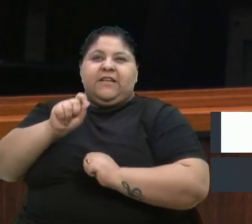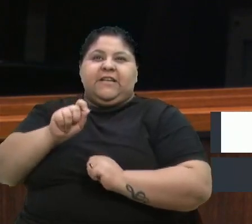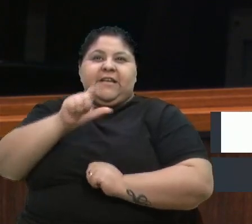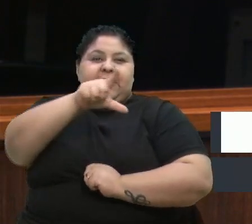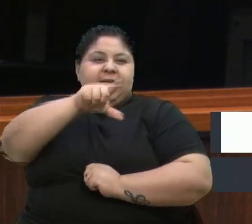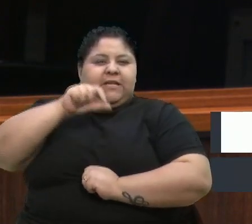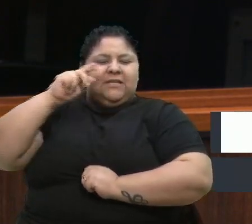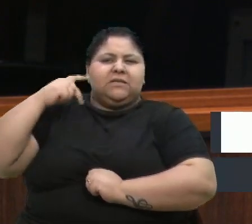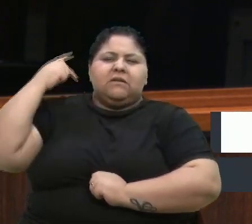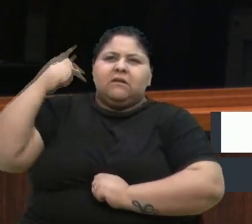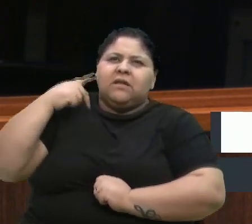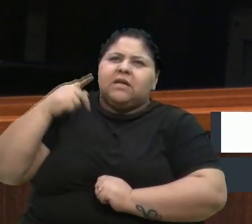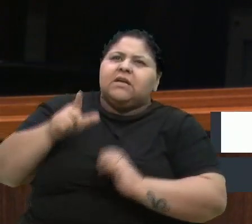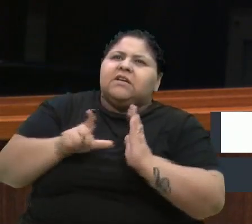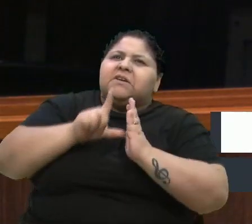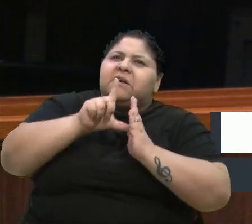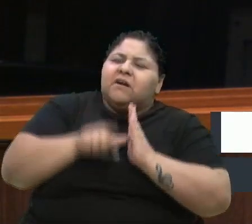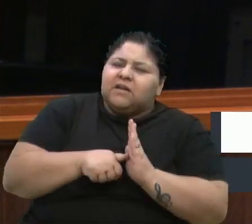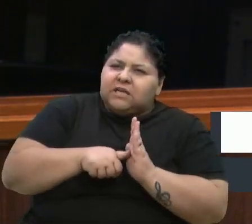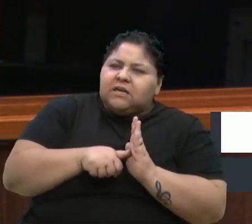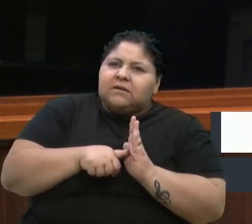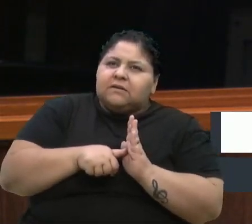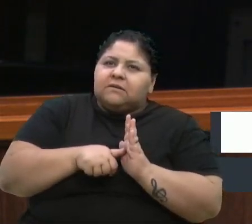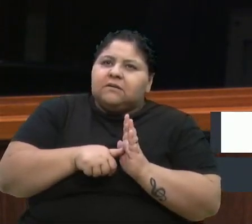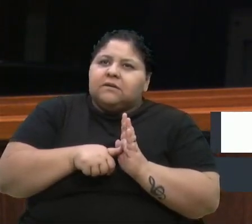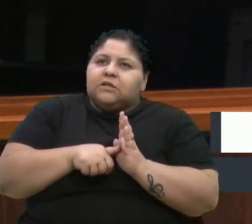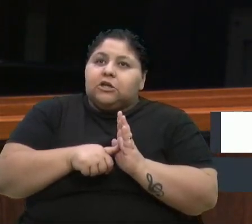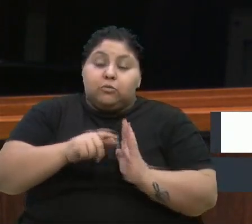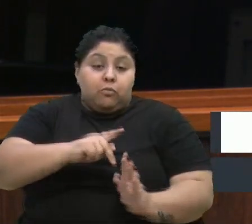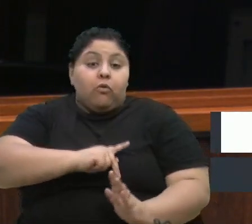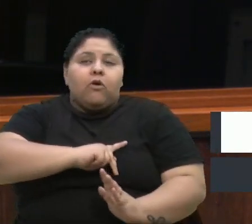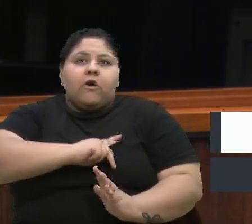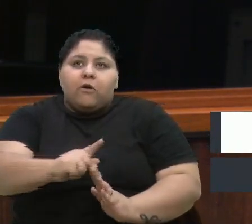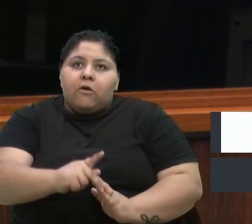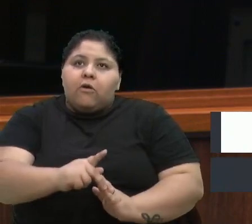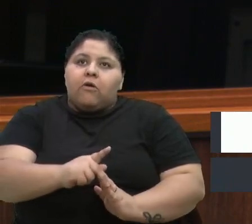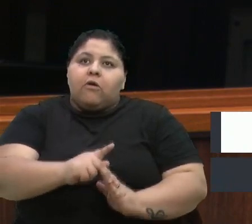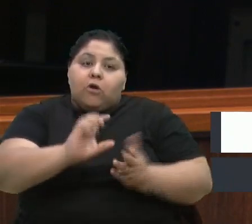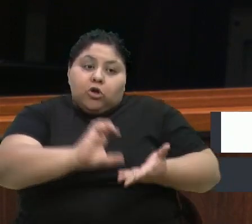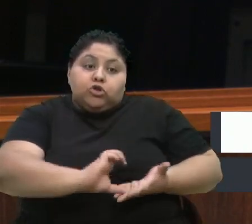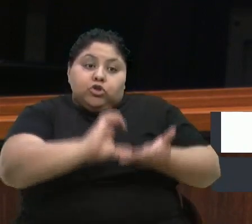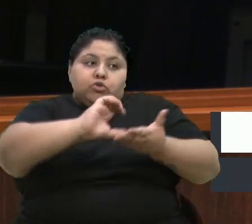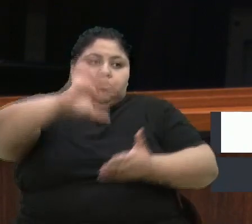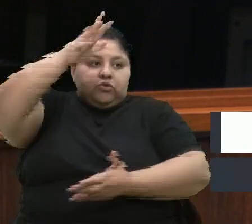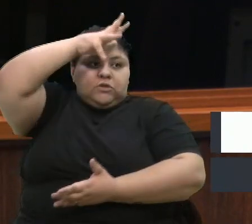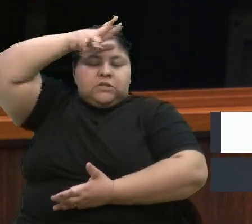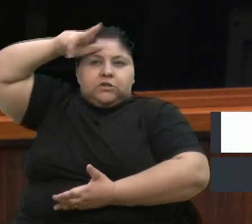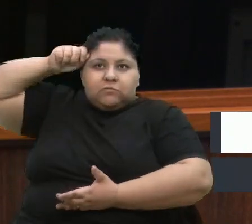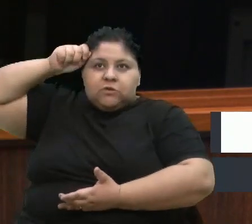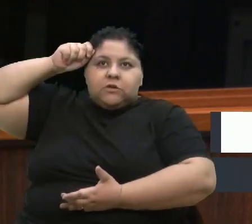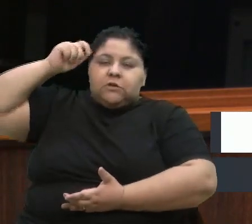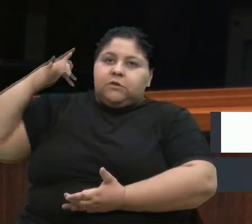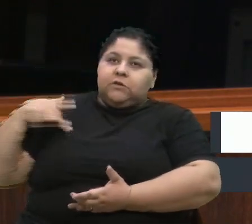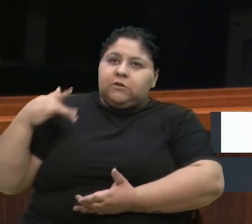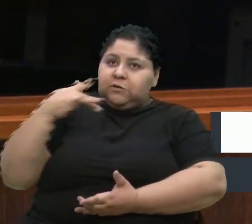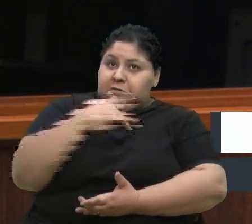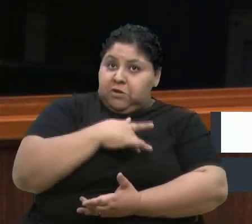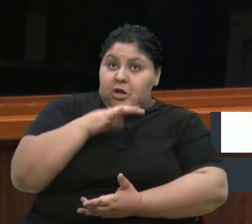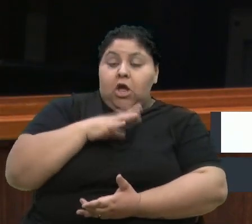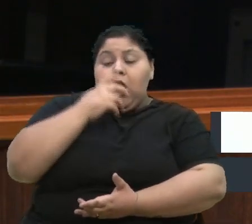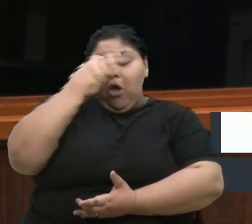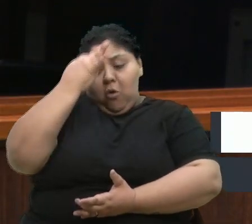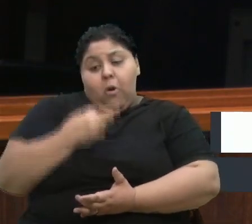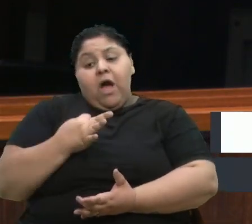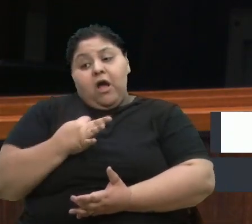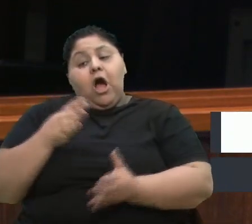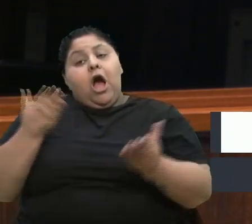vereadora depois de um presidente de um Conselho Municipal de Saúde, que, sinceramente, agora eu vou